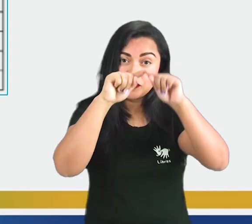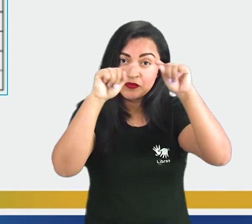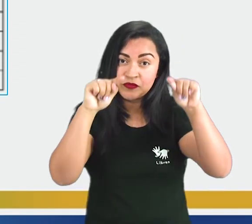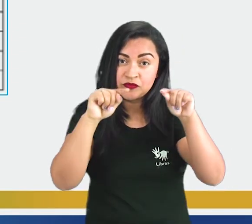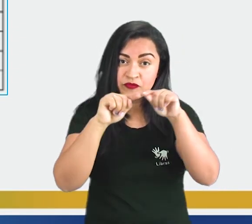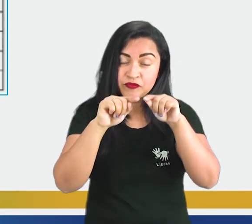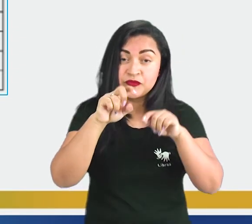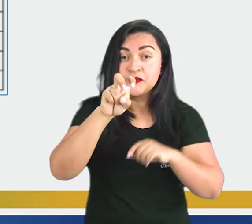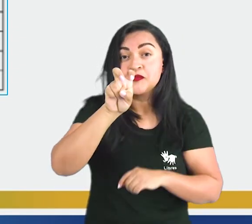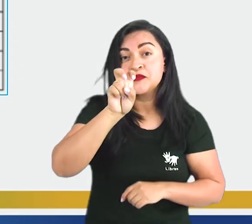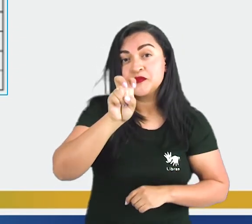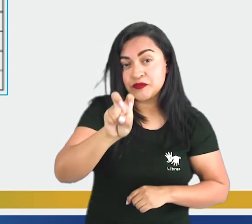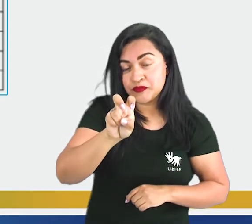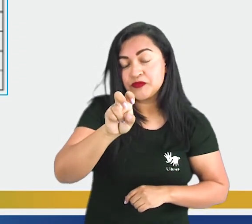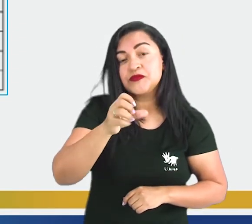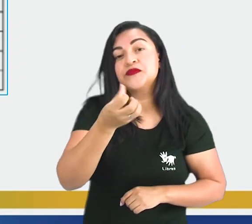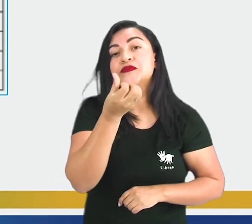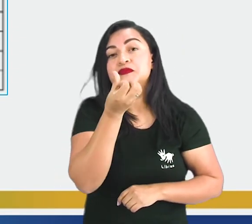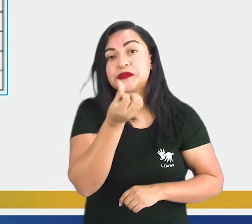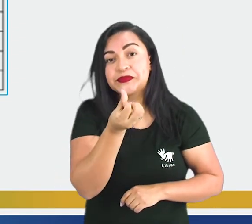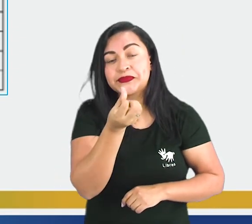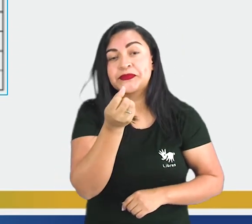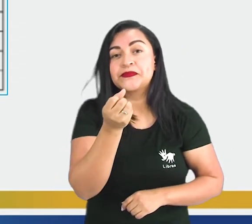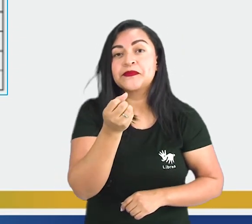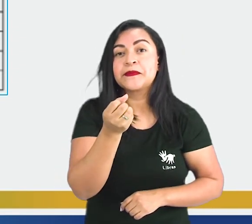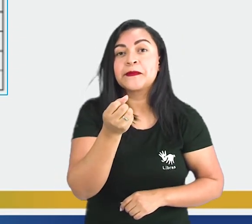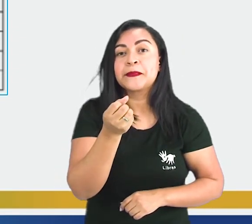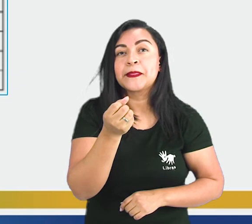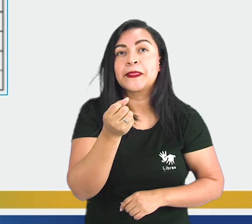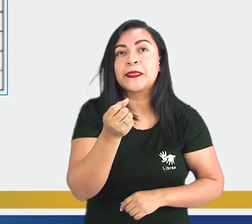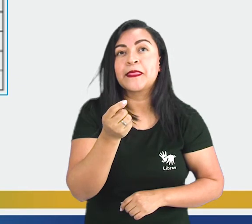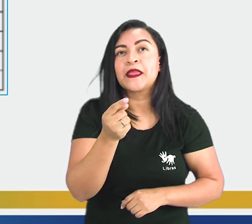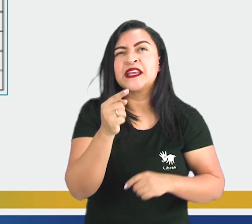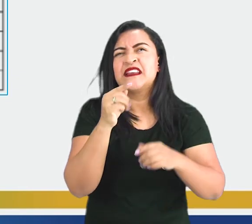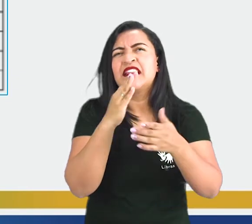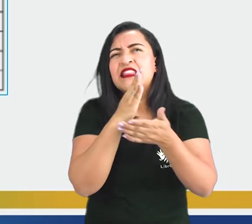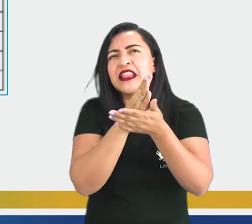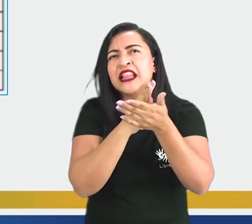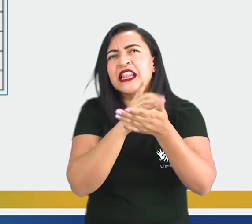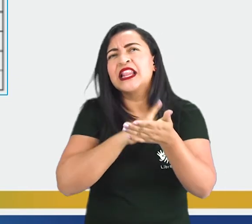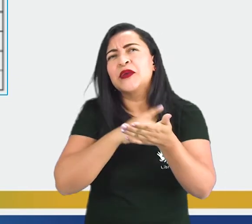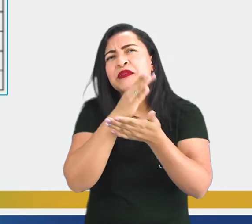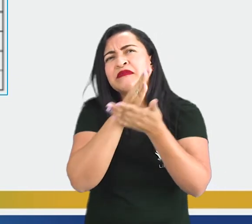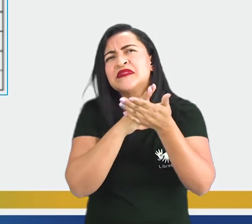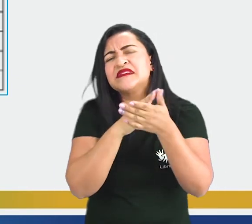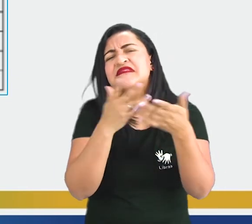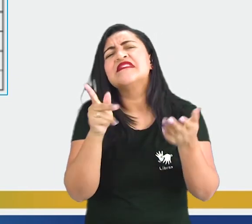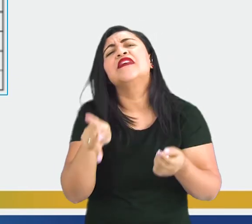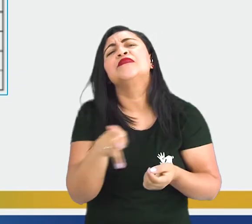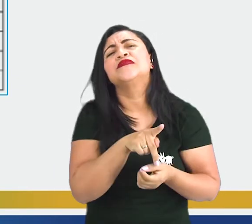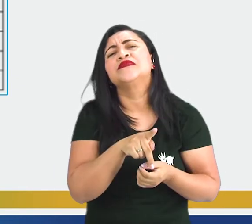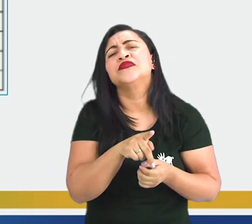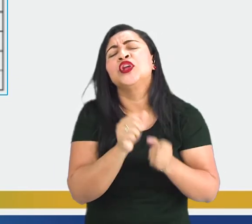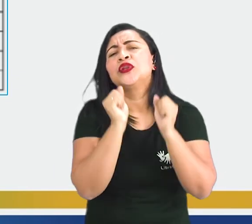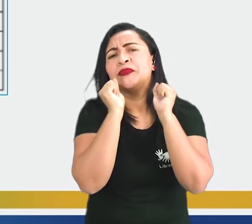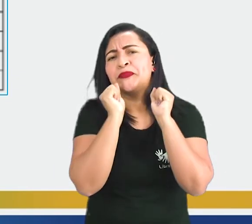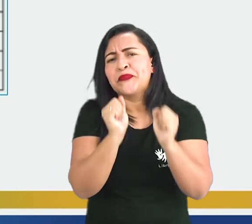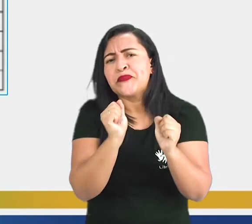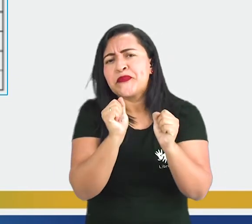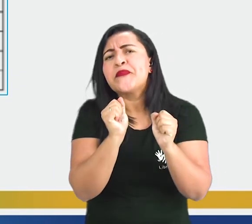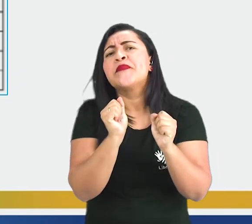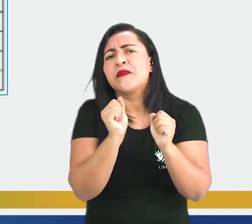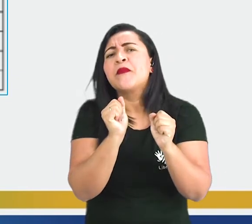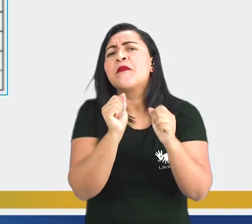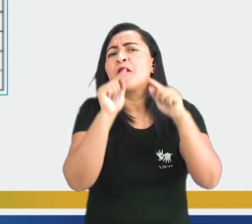quadradinhos, 5 quadradinhos, 6, e nós temos uma metade aqui. A professora pode identificar assim como